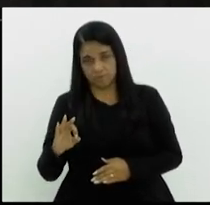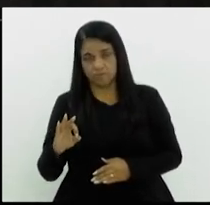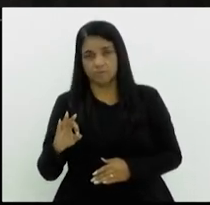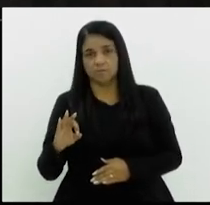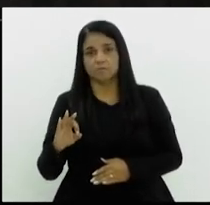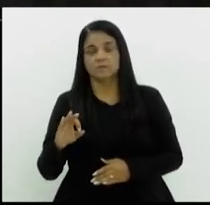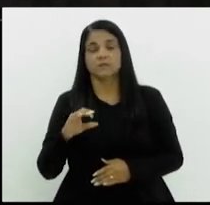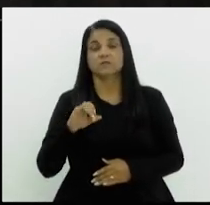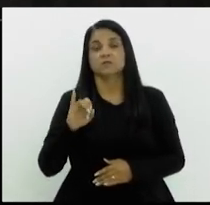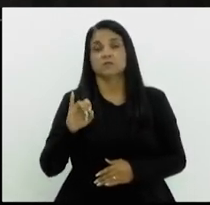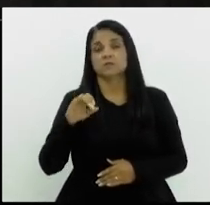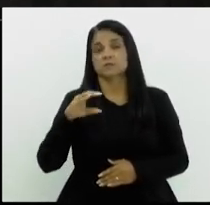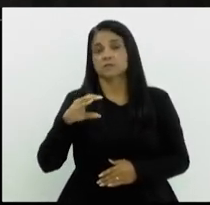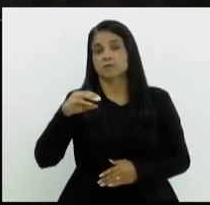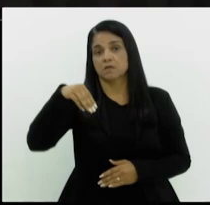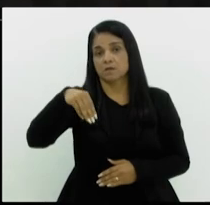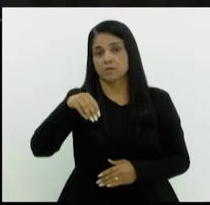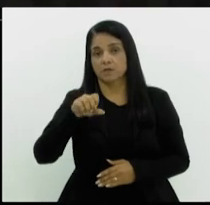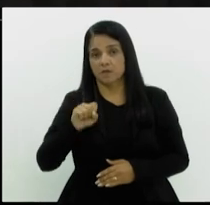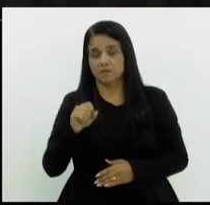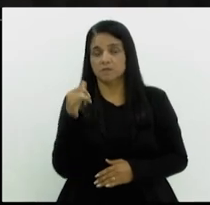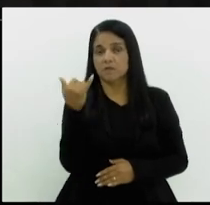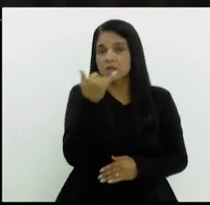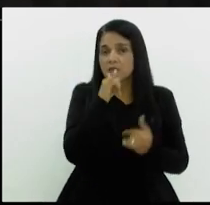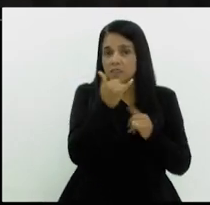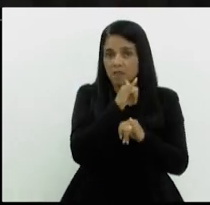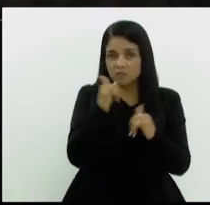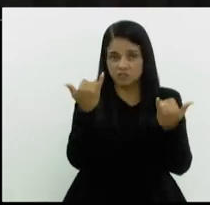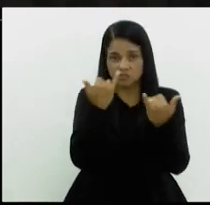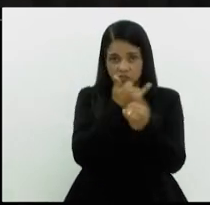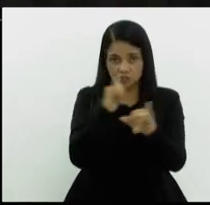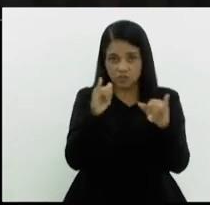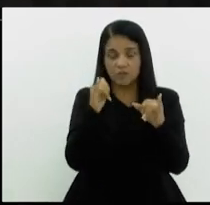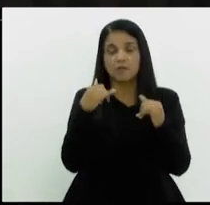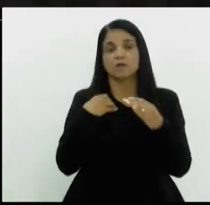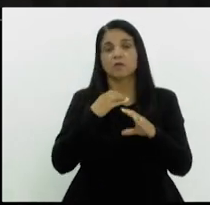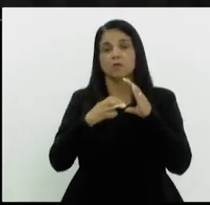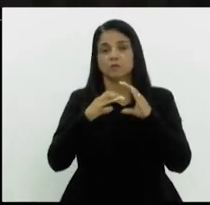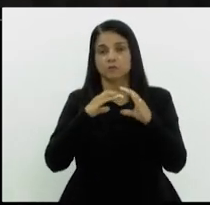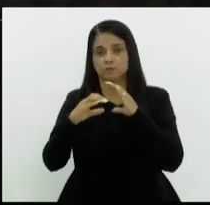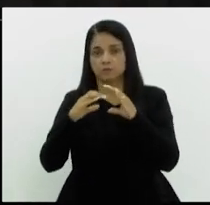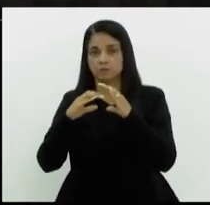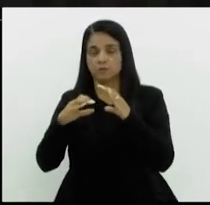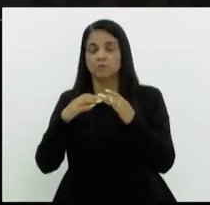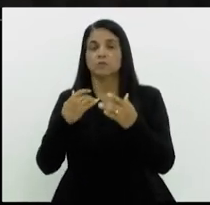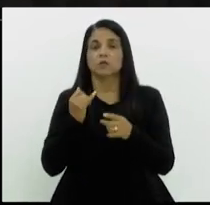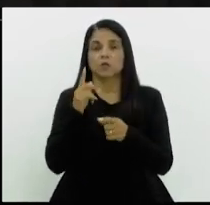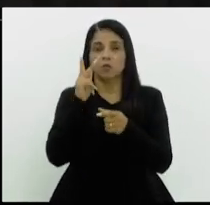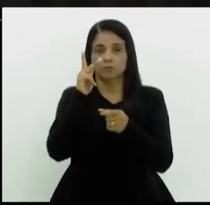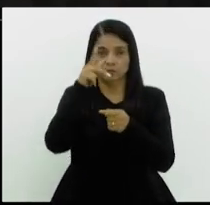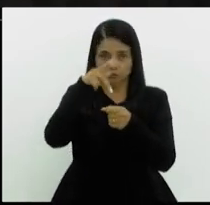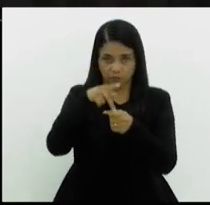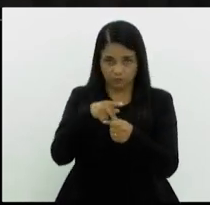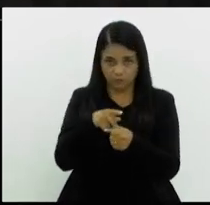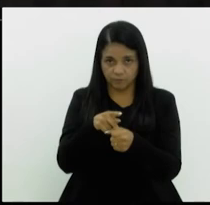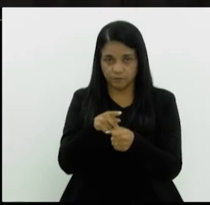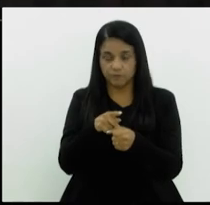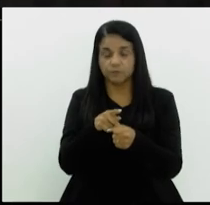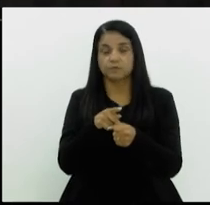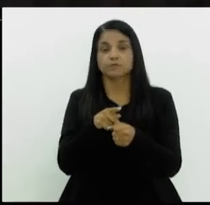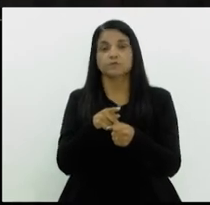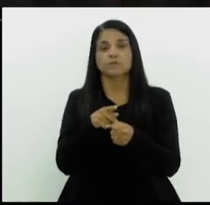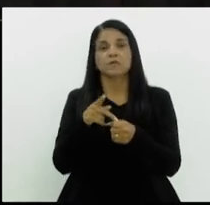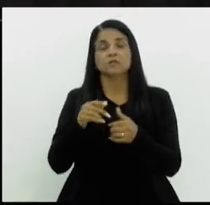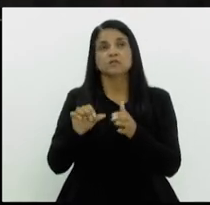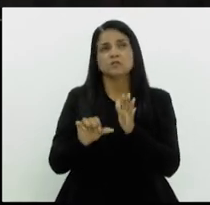de ICMS, de energia, telecomunicações e combustíveis, que passou a vigorar